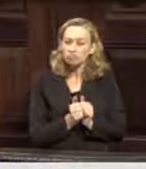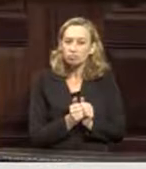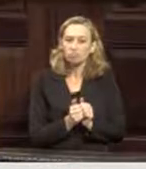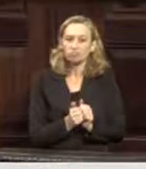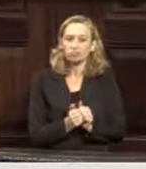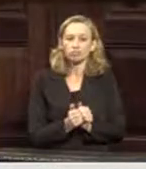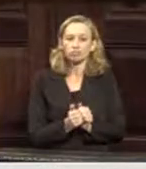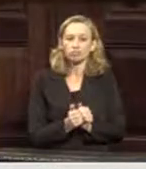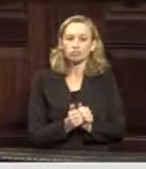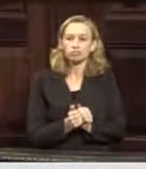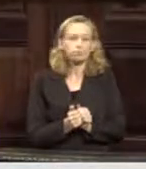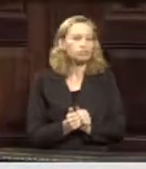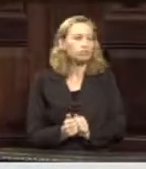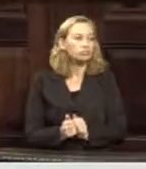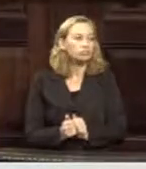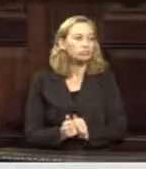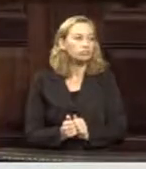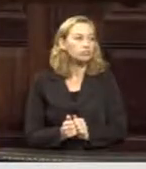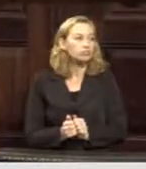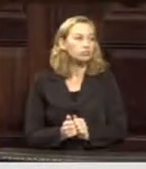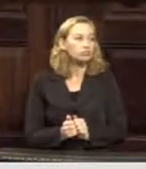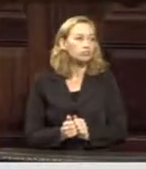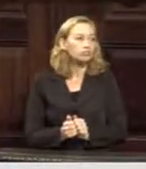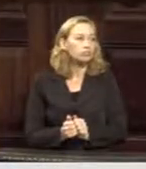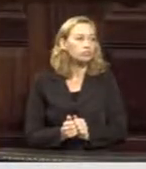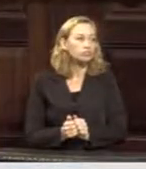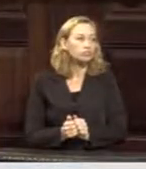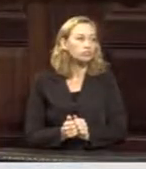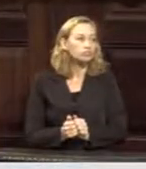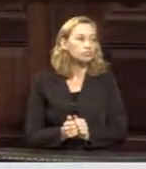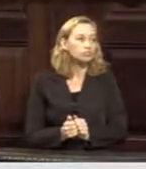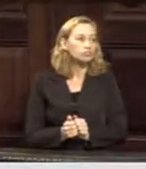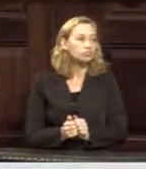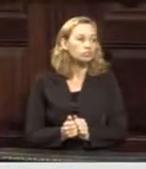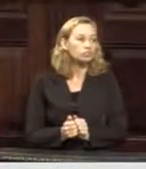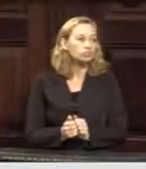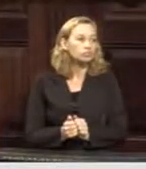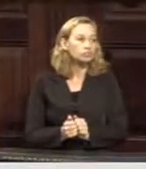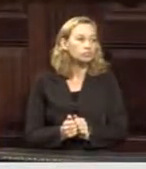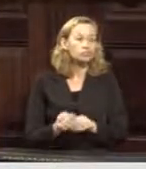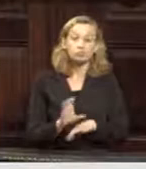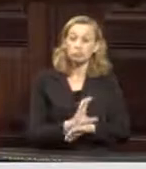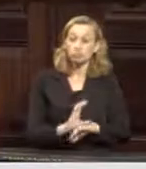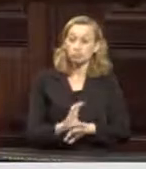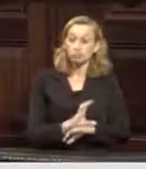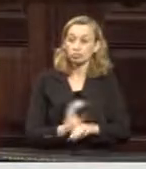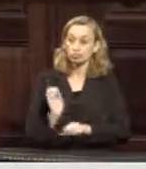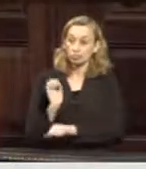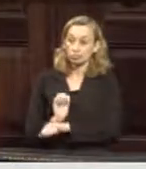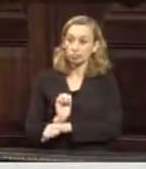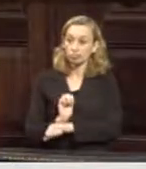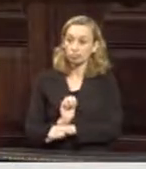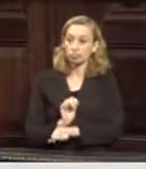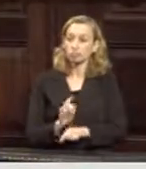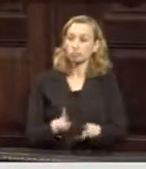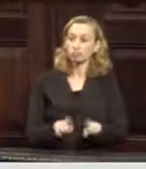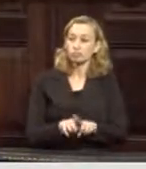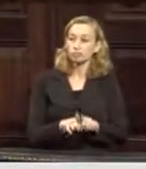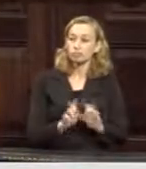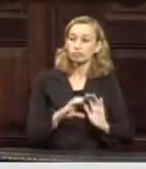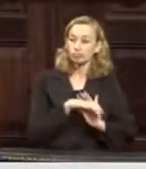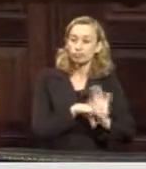do dispositivo da Constituição Estadual, introduzido por uma emenda que nós aprovamos aqui no final do ano passado, a